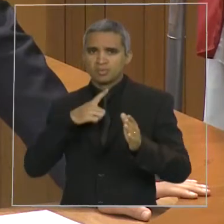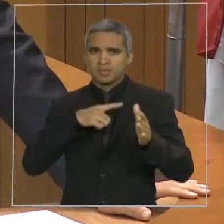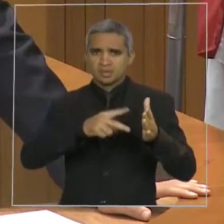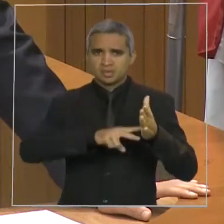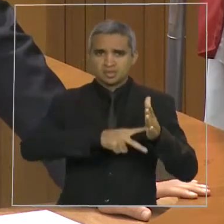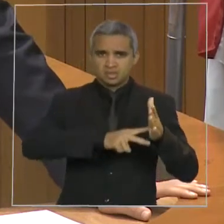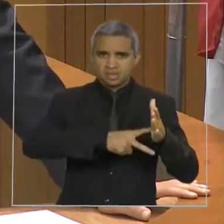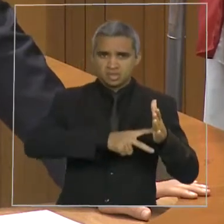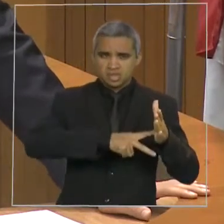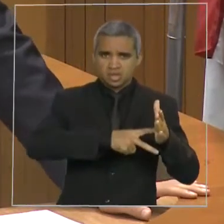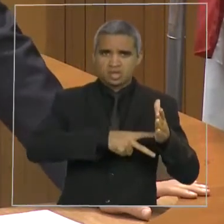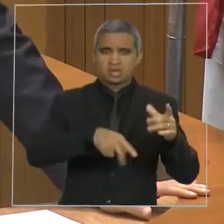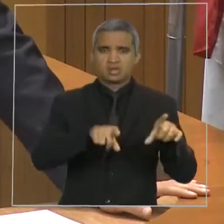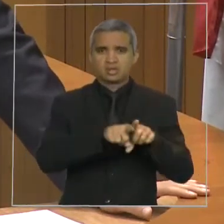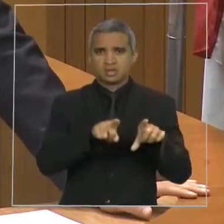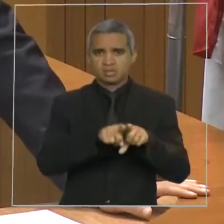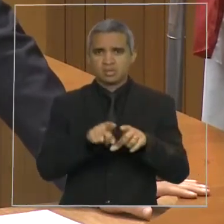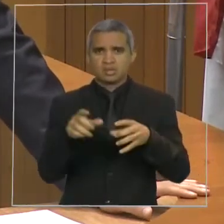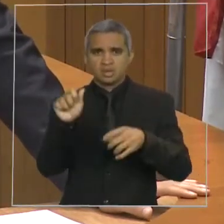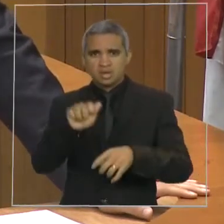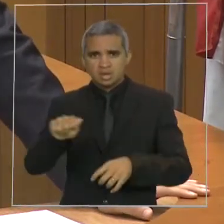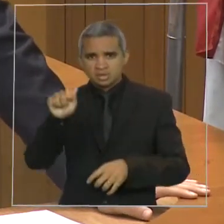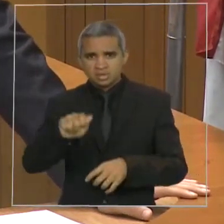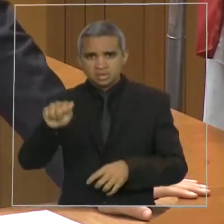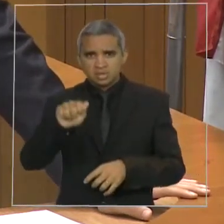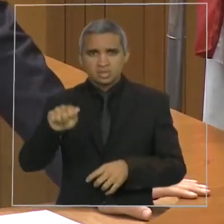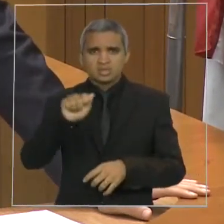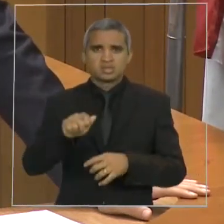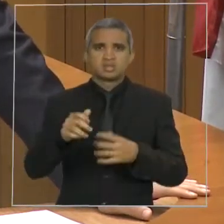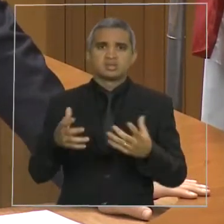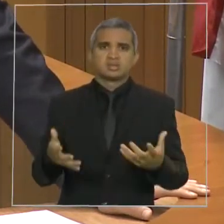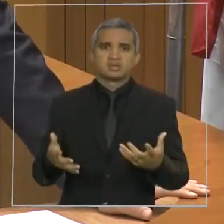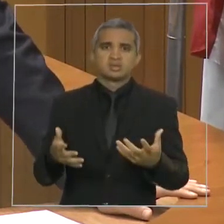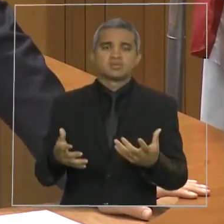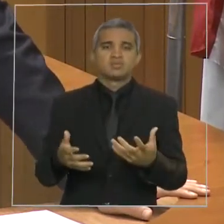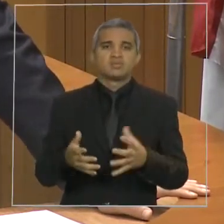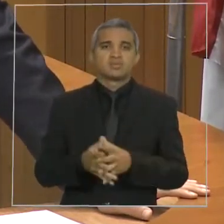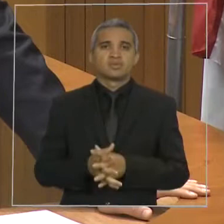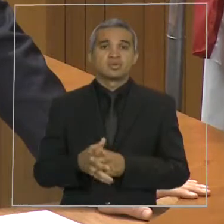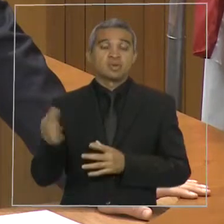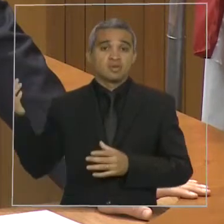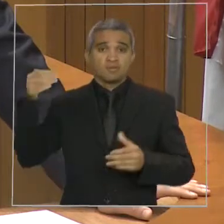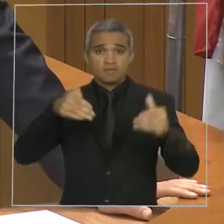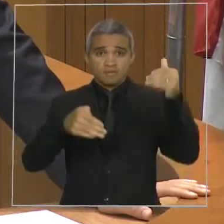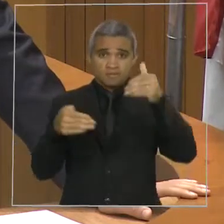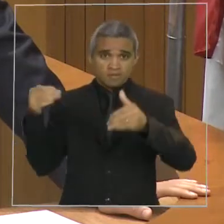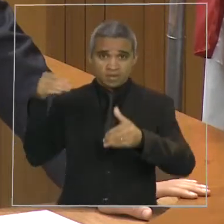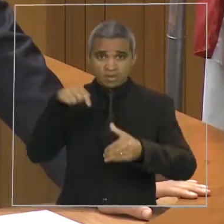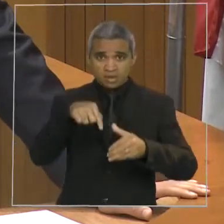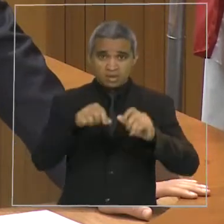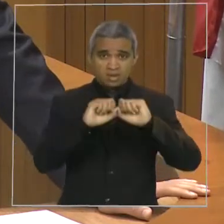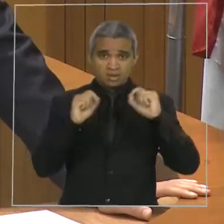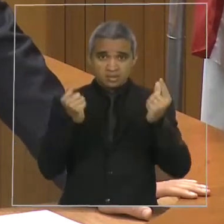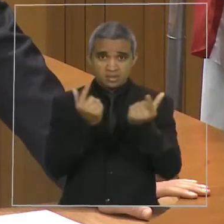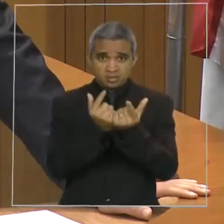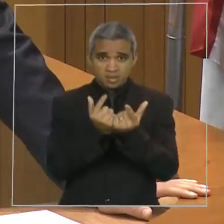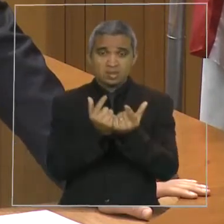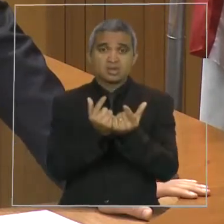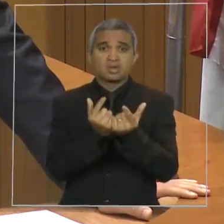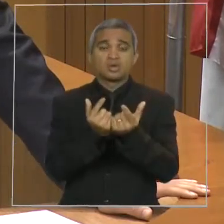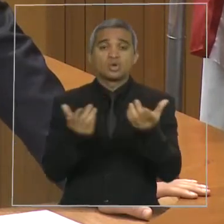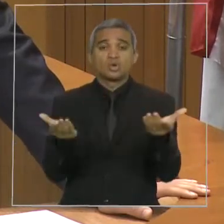representativas de categoria vinham e buscavam essa casa para ampliar e conquistar direitos, lá estiveram